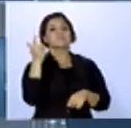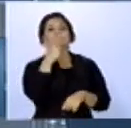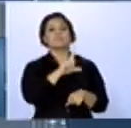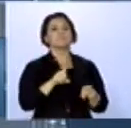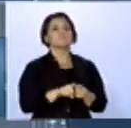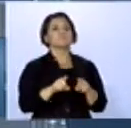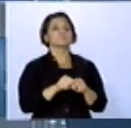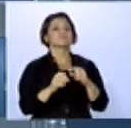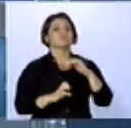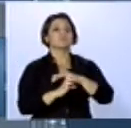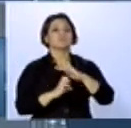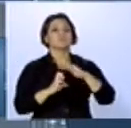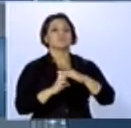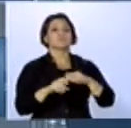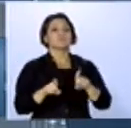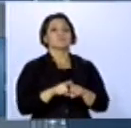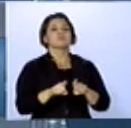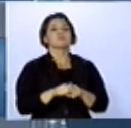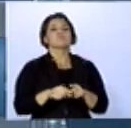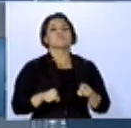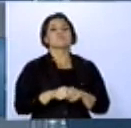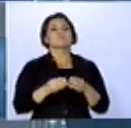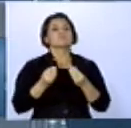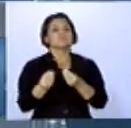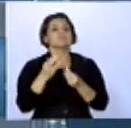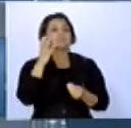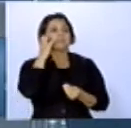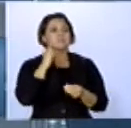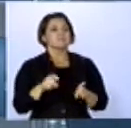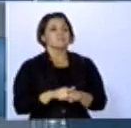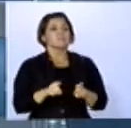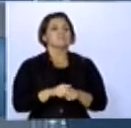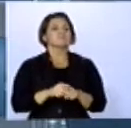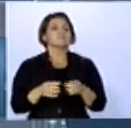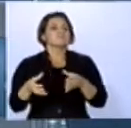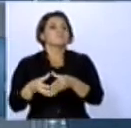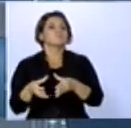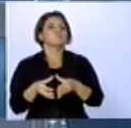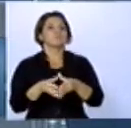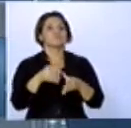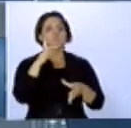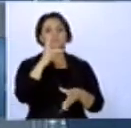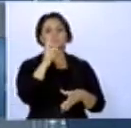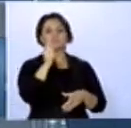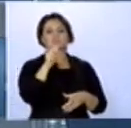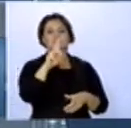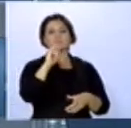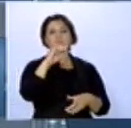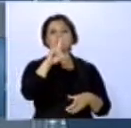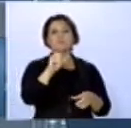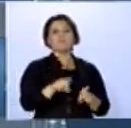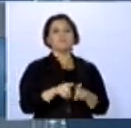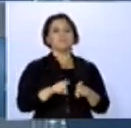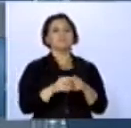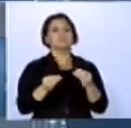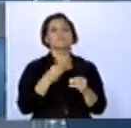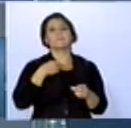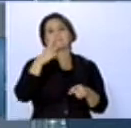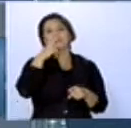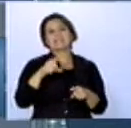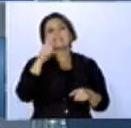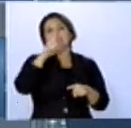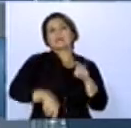partidos de intervenção dos doadores mas aquilo que o partido poderia retirar como se fosse uma proibição